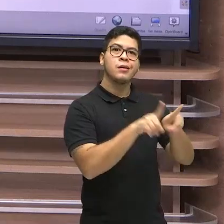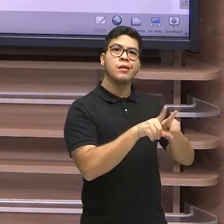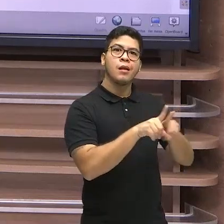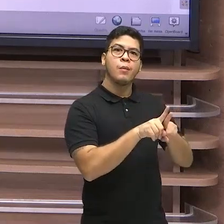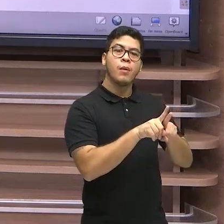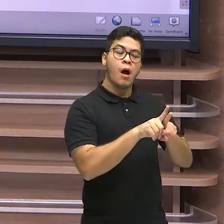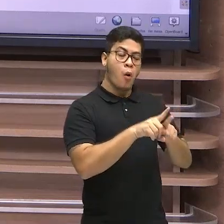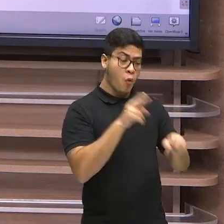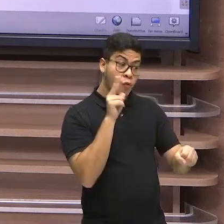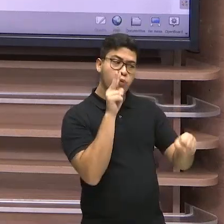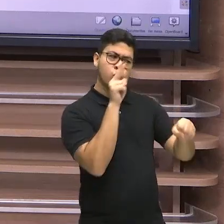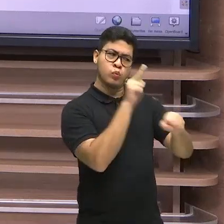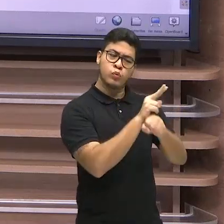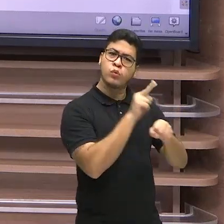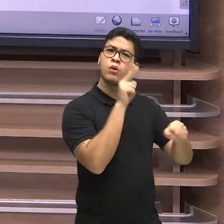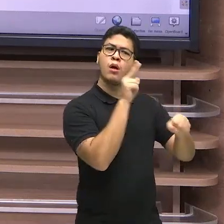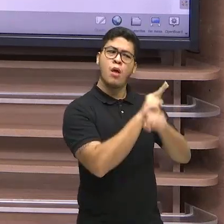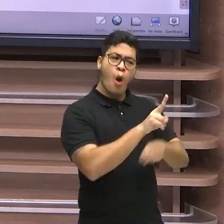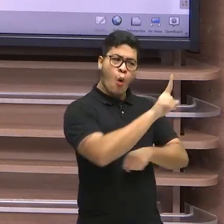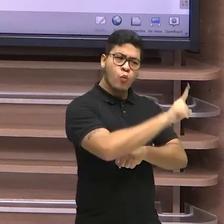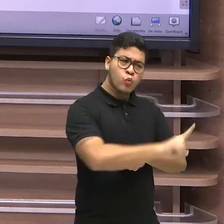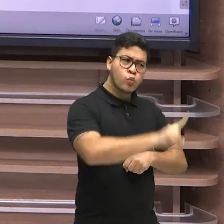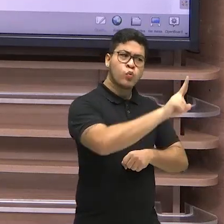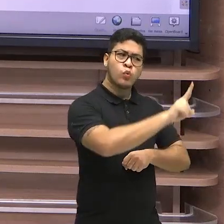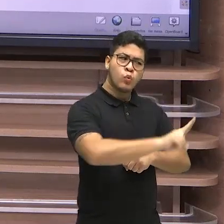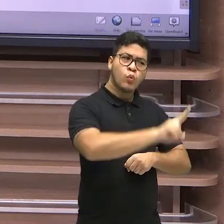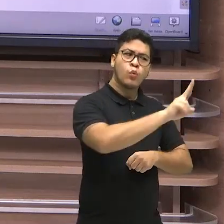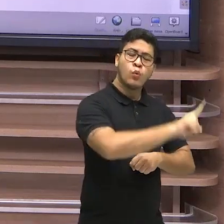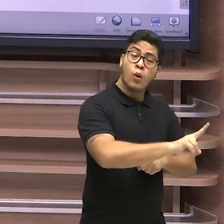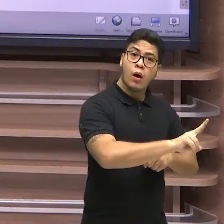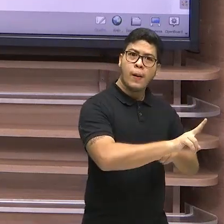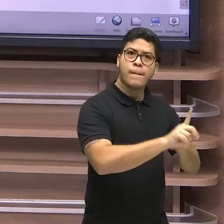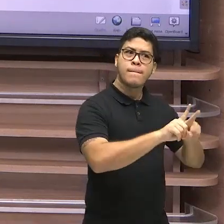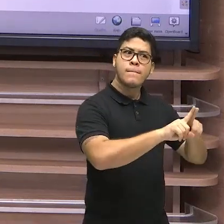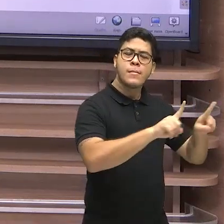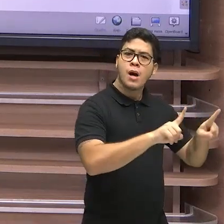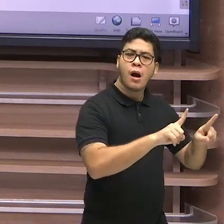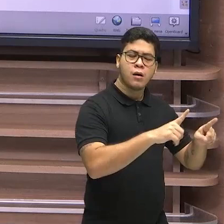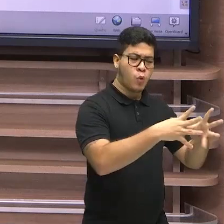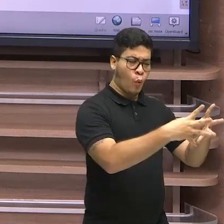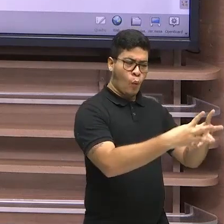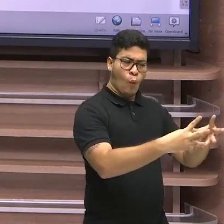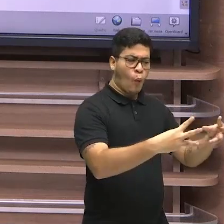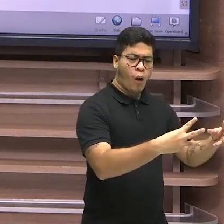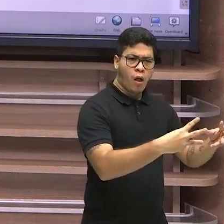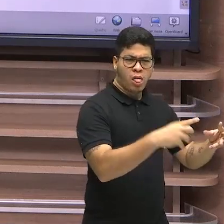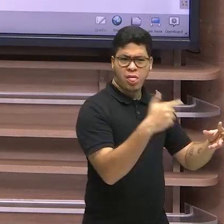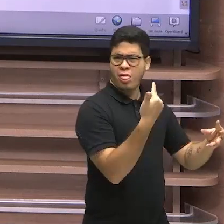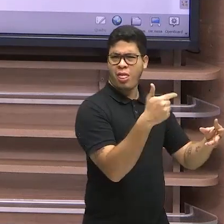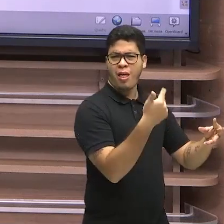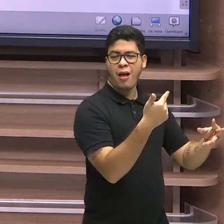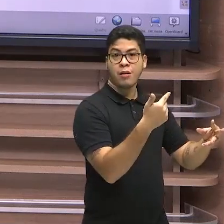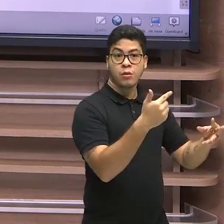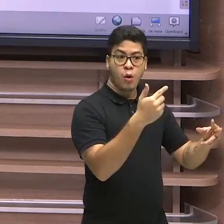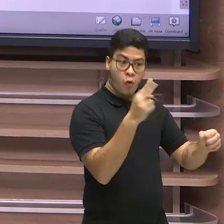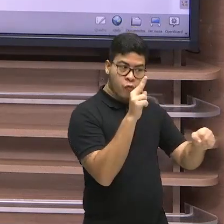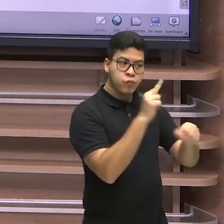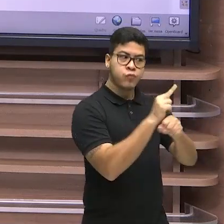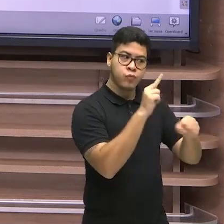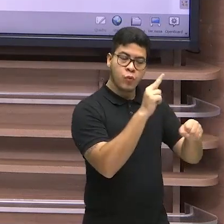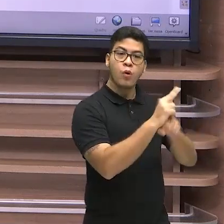vou usar até acabar, até causar extinção daquele recurso. Eu vou usar de